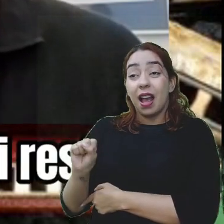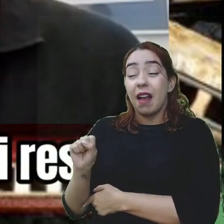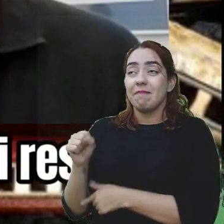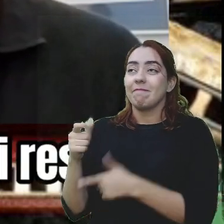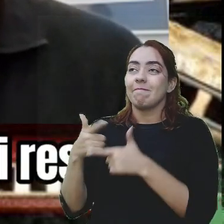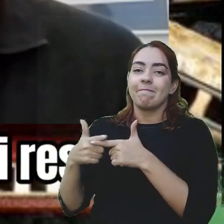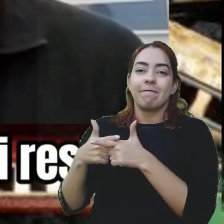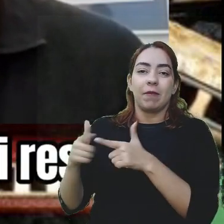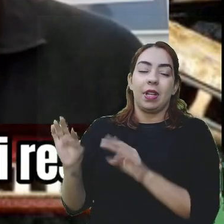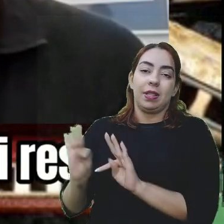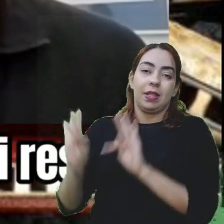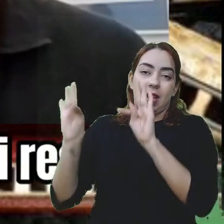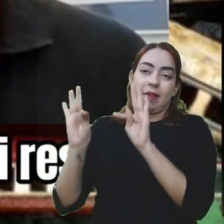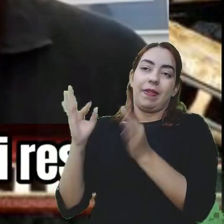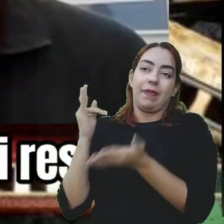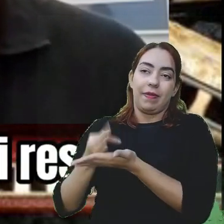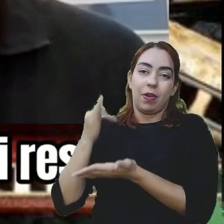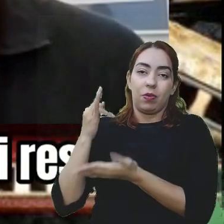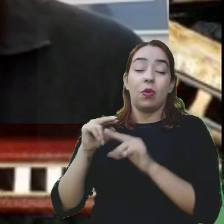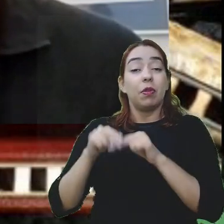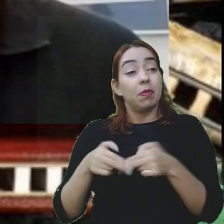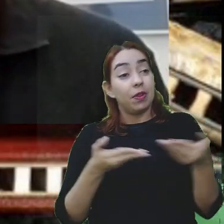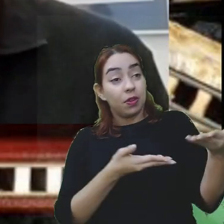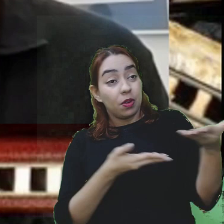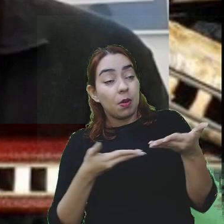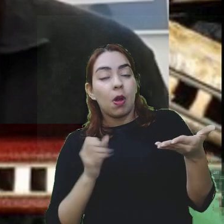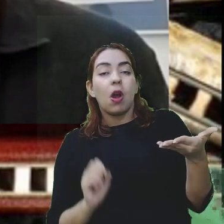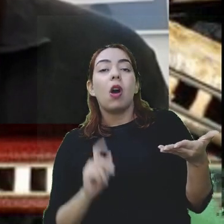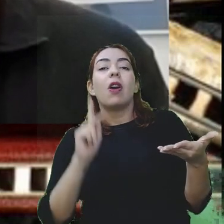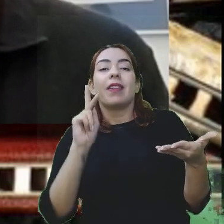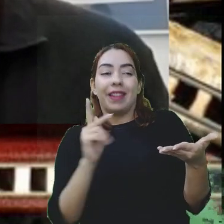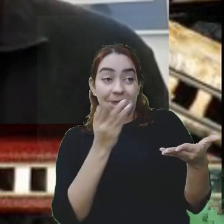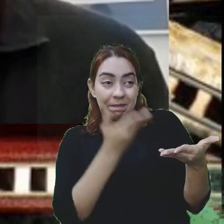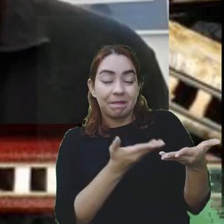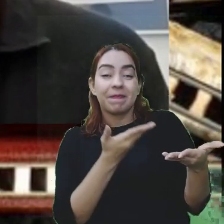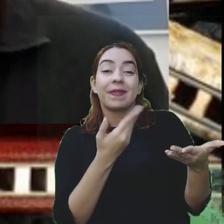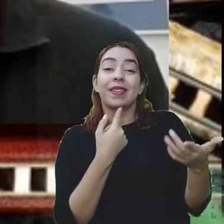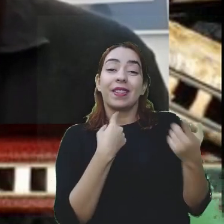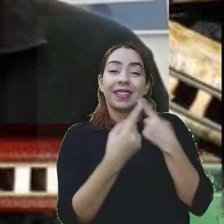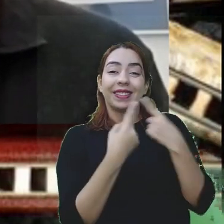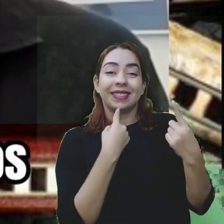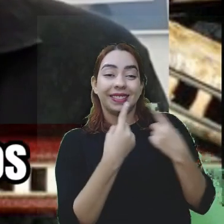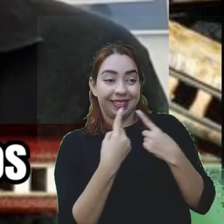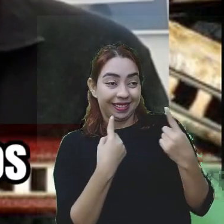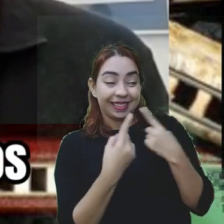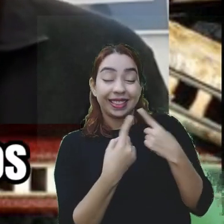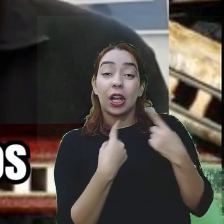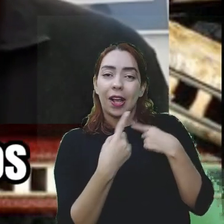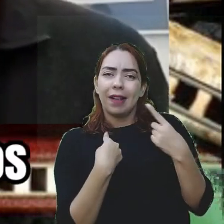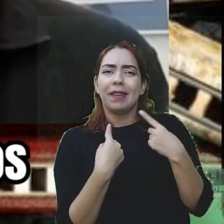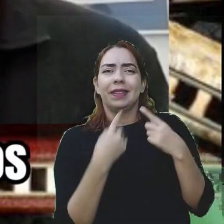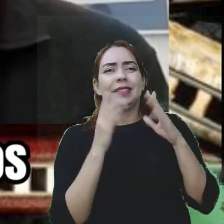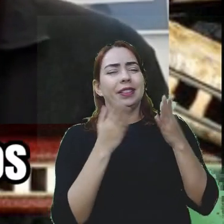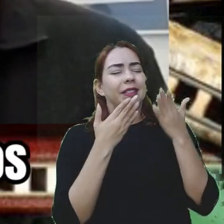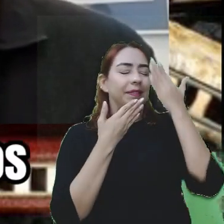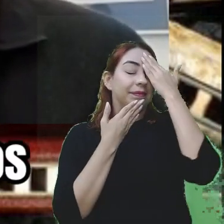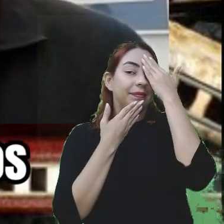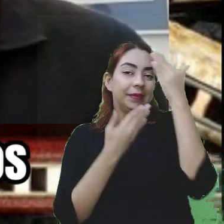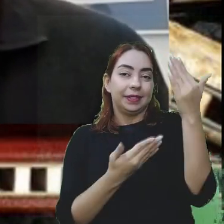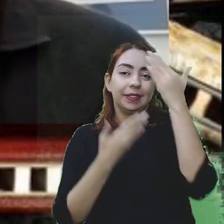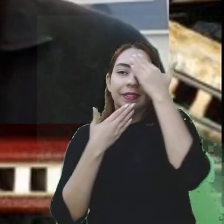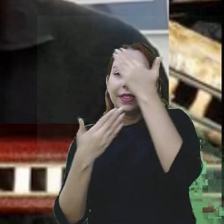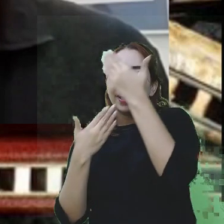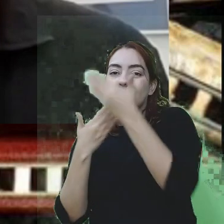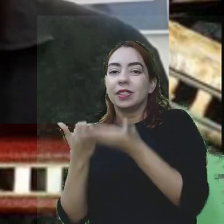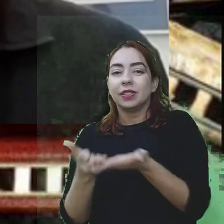pôde participar, e esse papo ficou aqui restrito, mas muito bom, entre eu e o Zé Stanek, e a gente agradece a presença de